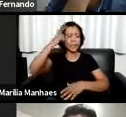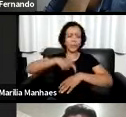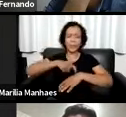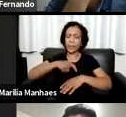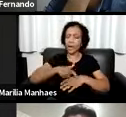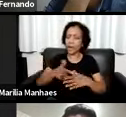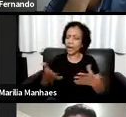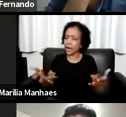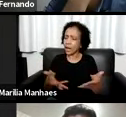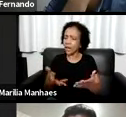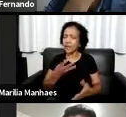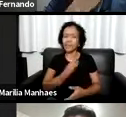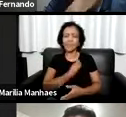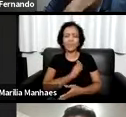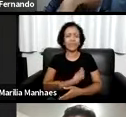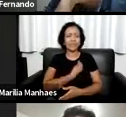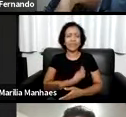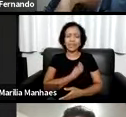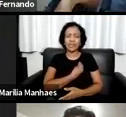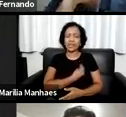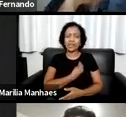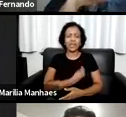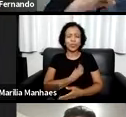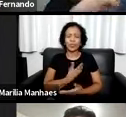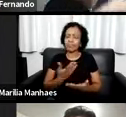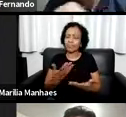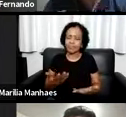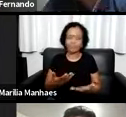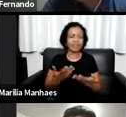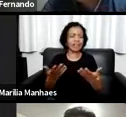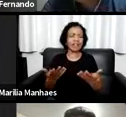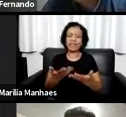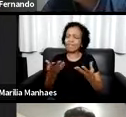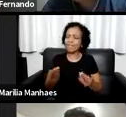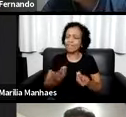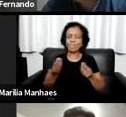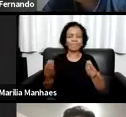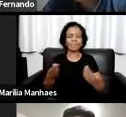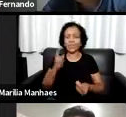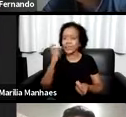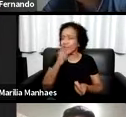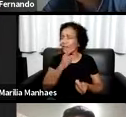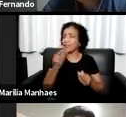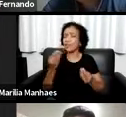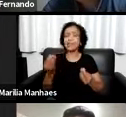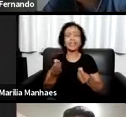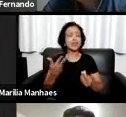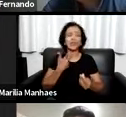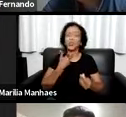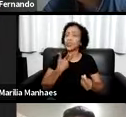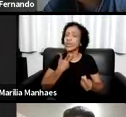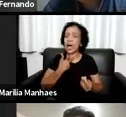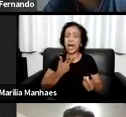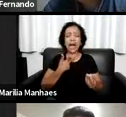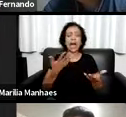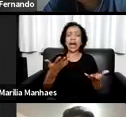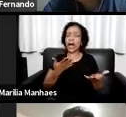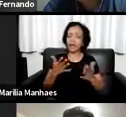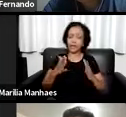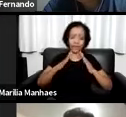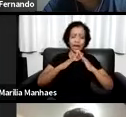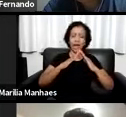estão vivendo, Senhor, de uma forma mais aguerrida, não podendo se resguardar, mas todos